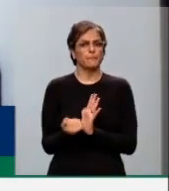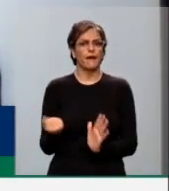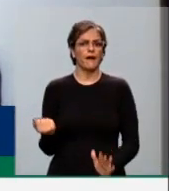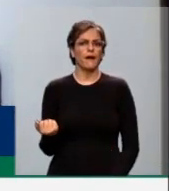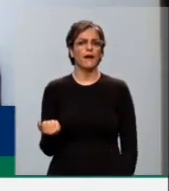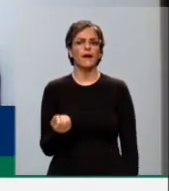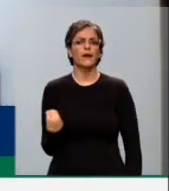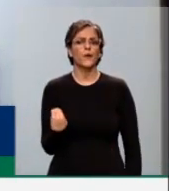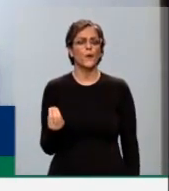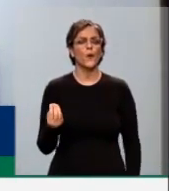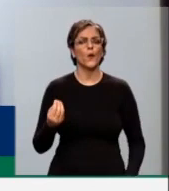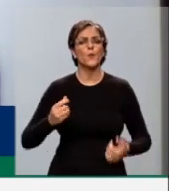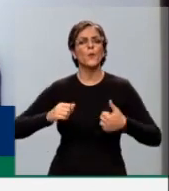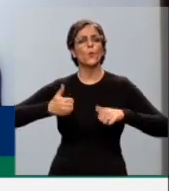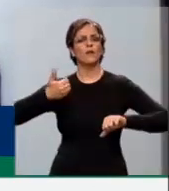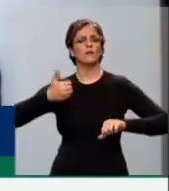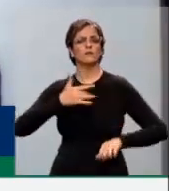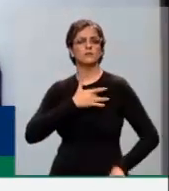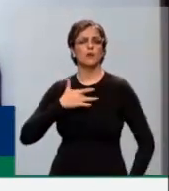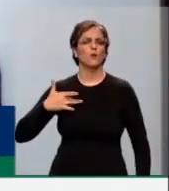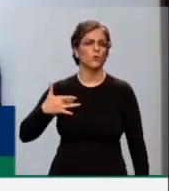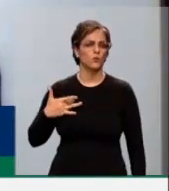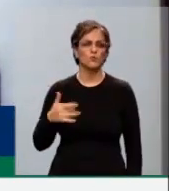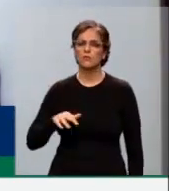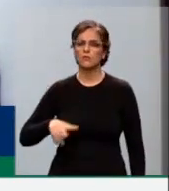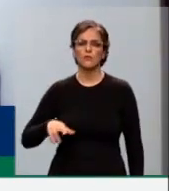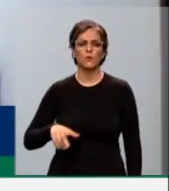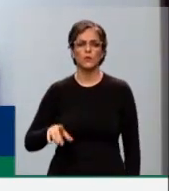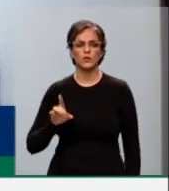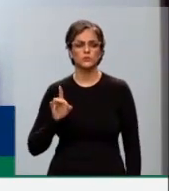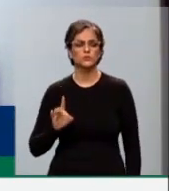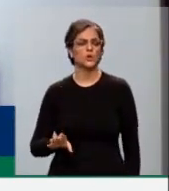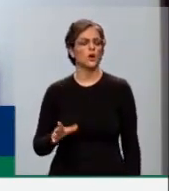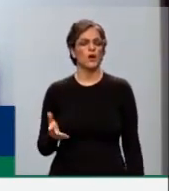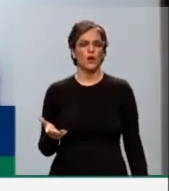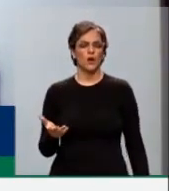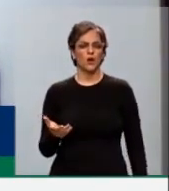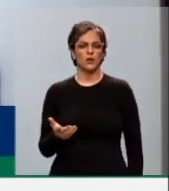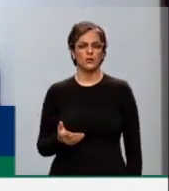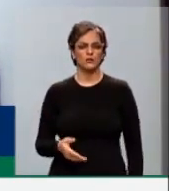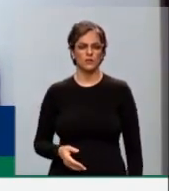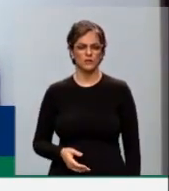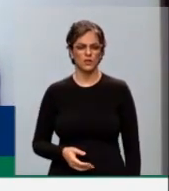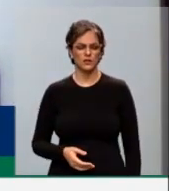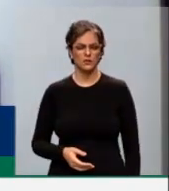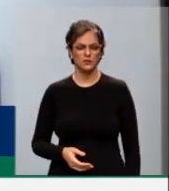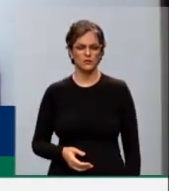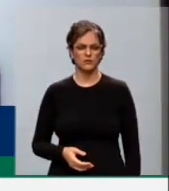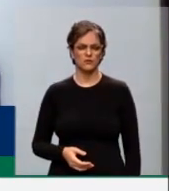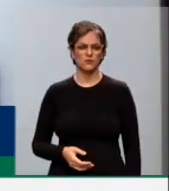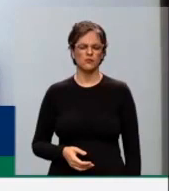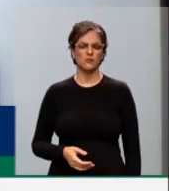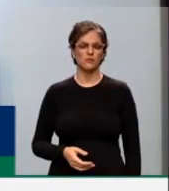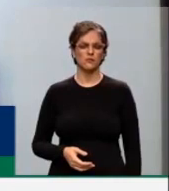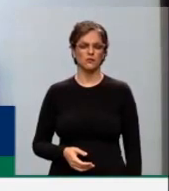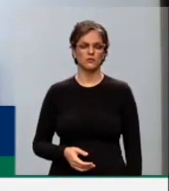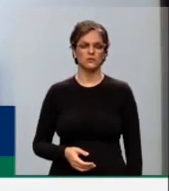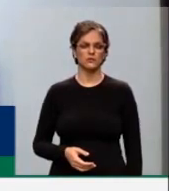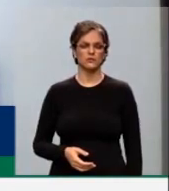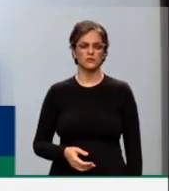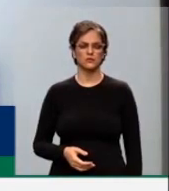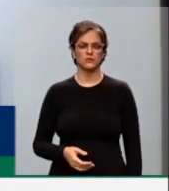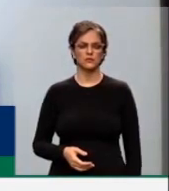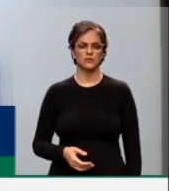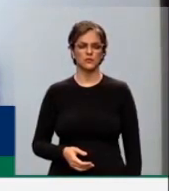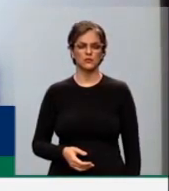social em saúde. Então, a gente não está falando só de doenças prevalentes, né? Aqui a gente tem